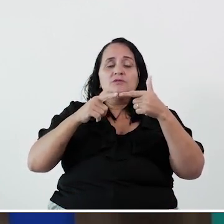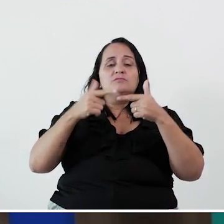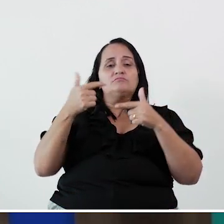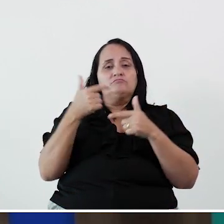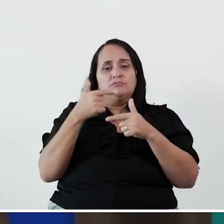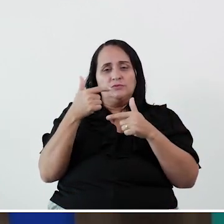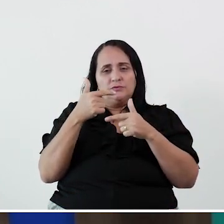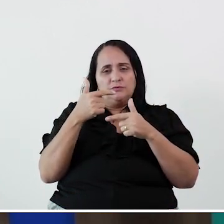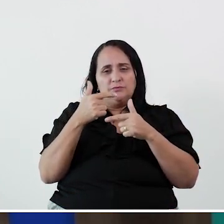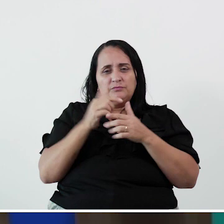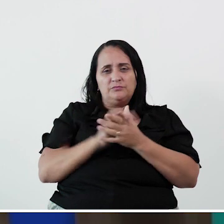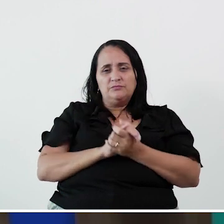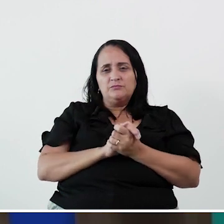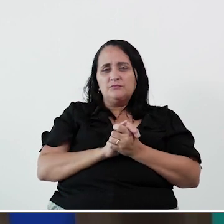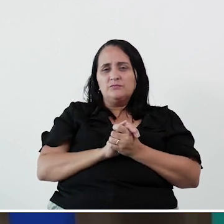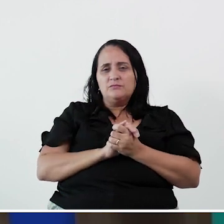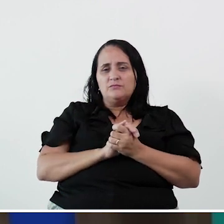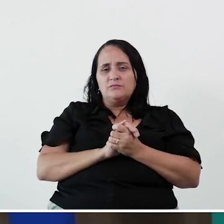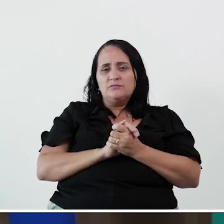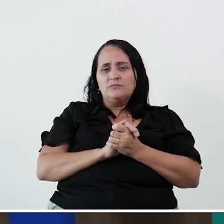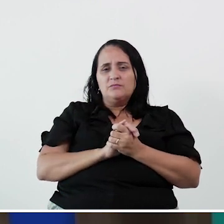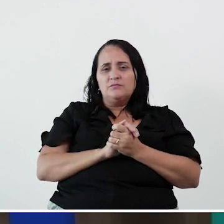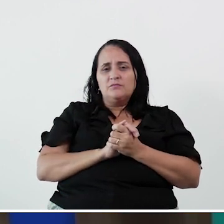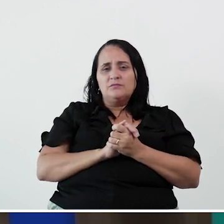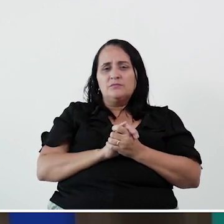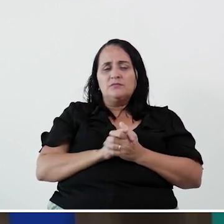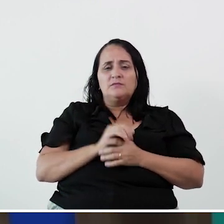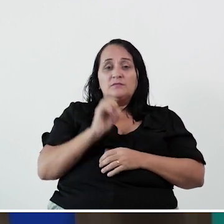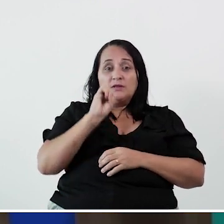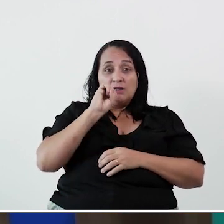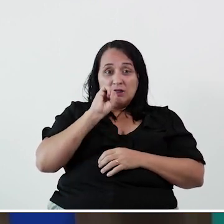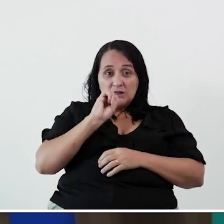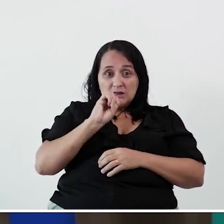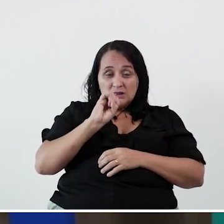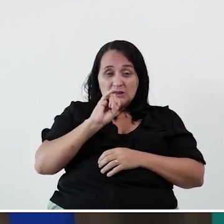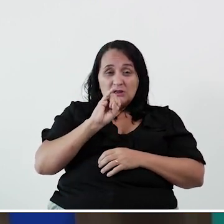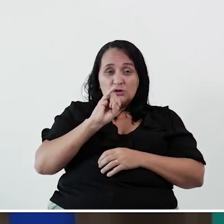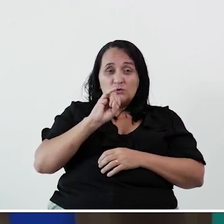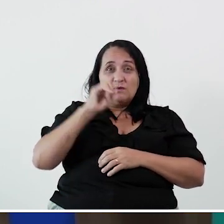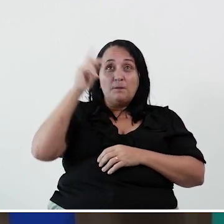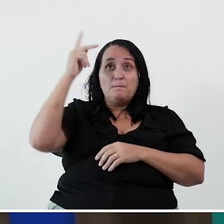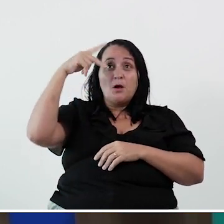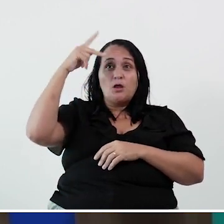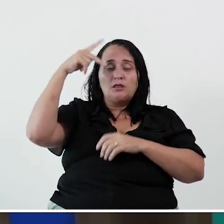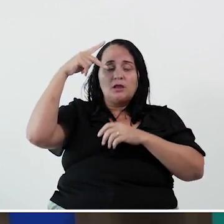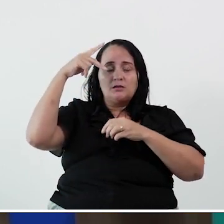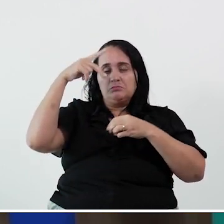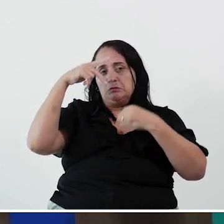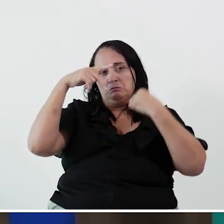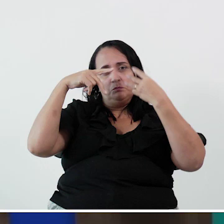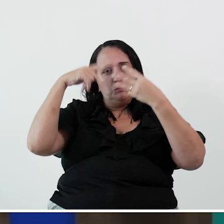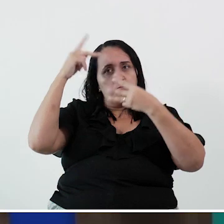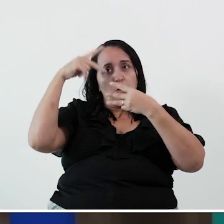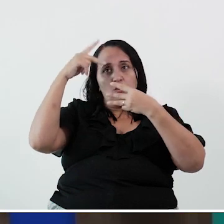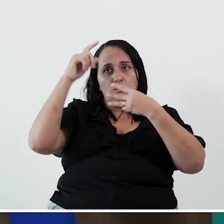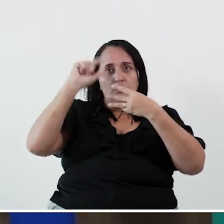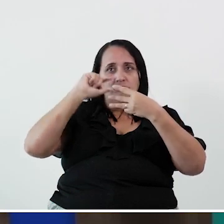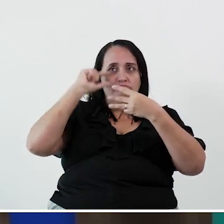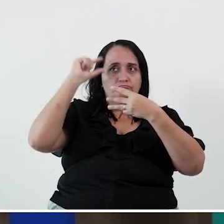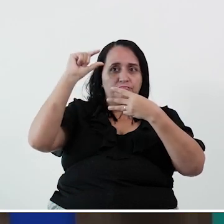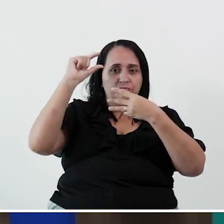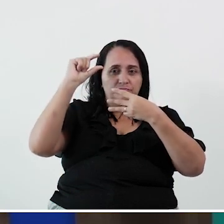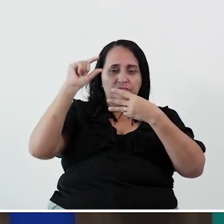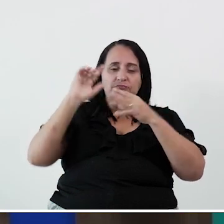tiver potenciação, eu vou dar ênfase à potenciação. Vamos imaginar que eu tenha multiplicação e